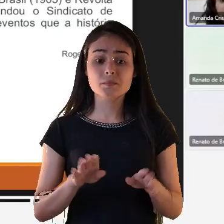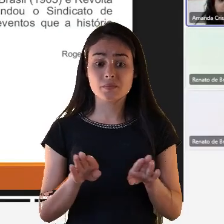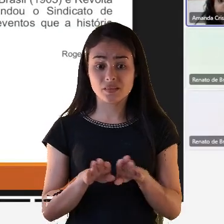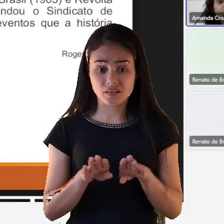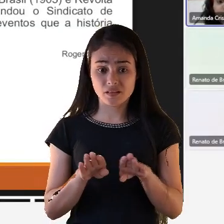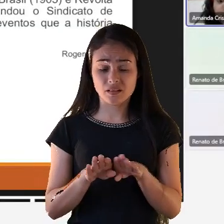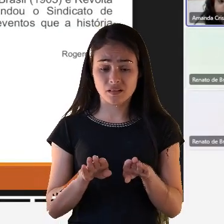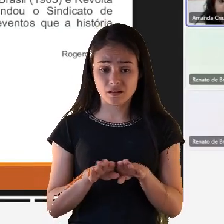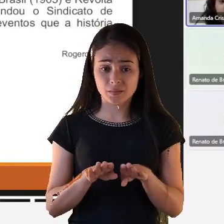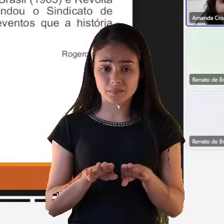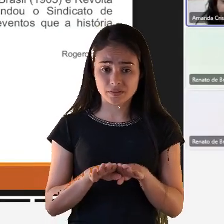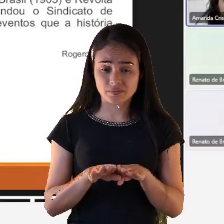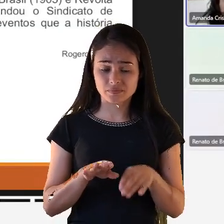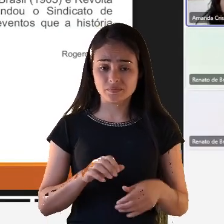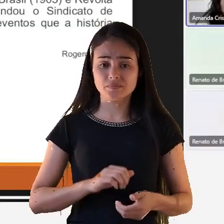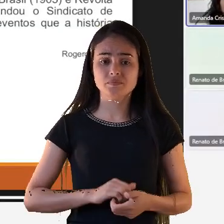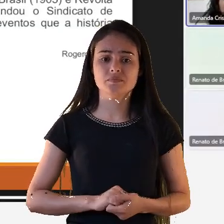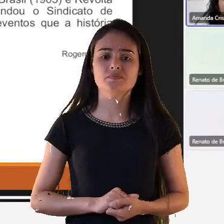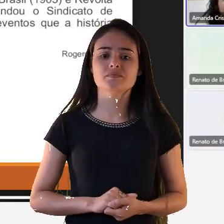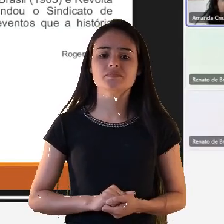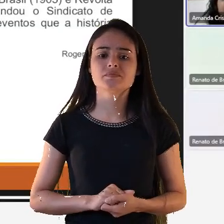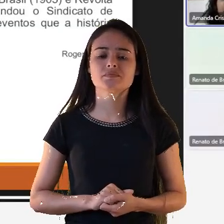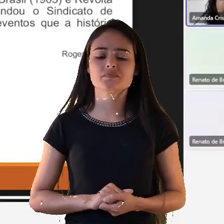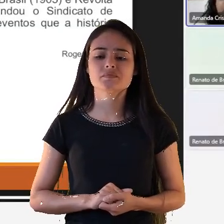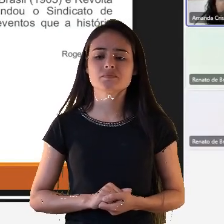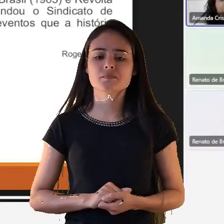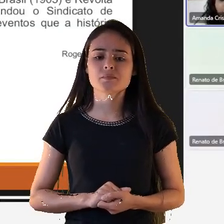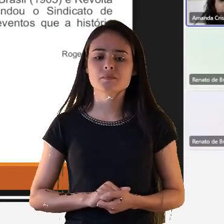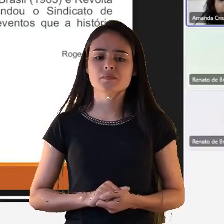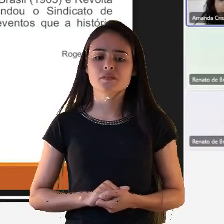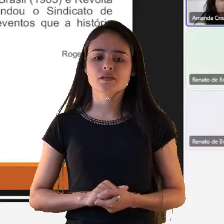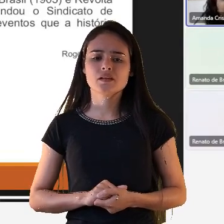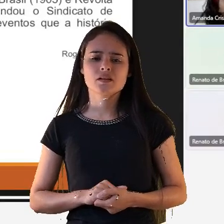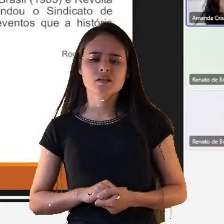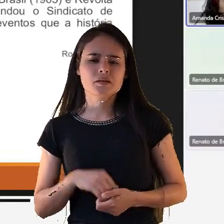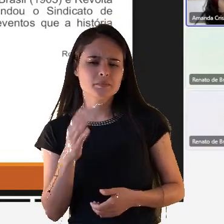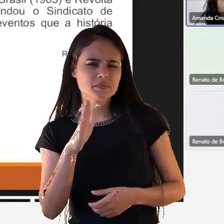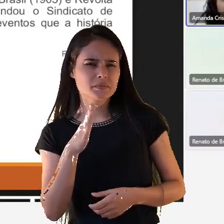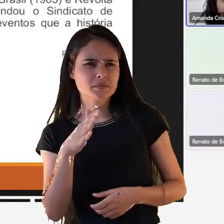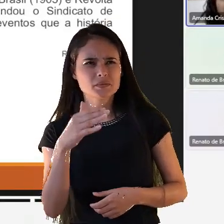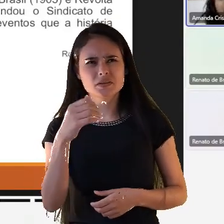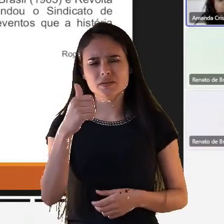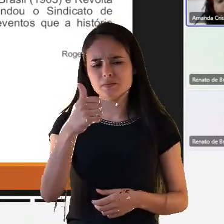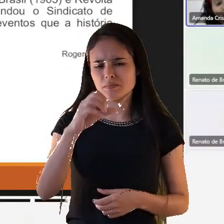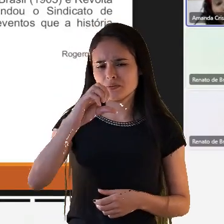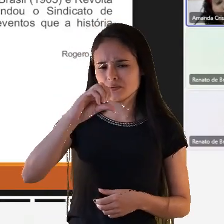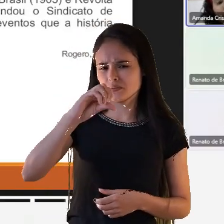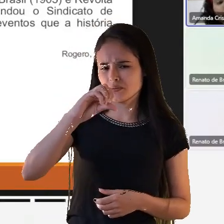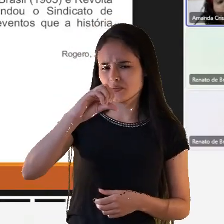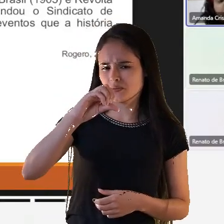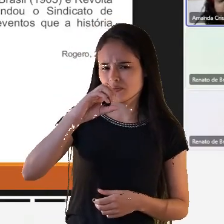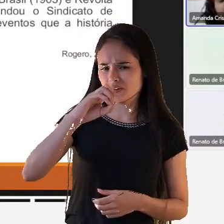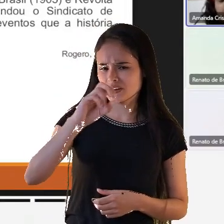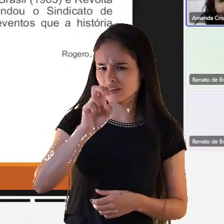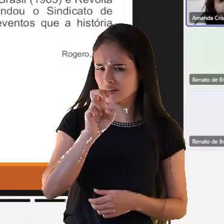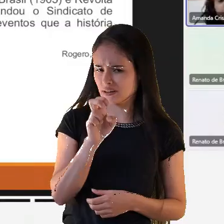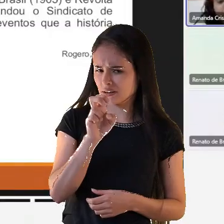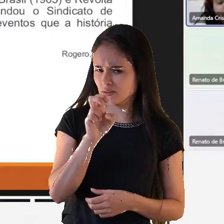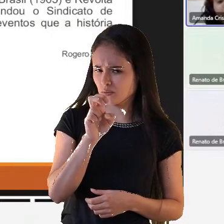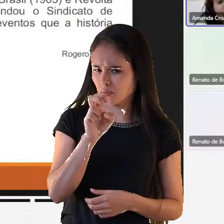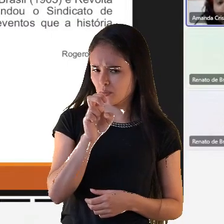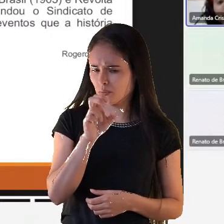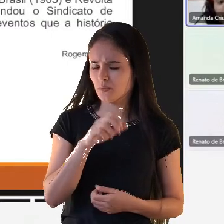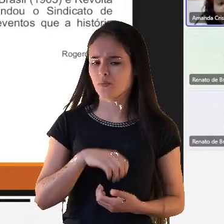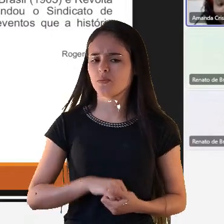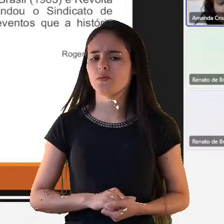teve registro no Brasil, foi em 1905 e teve o protagonismo, né,